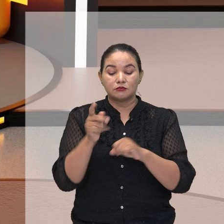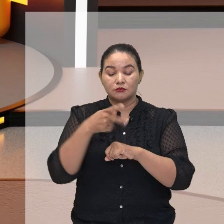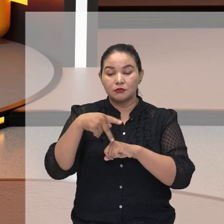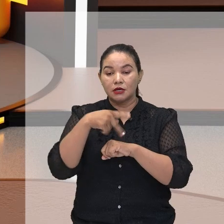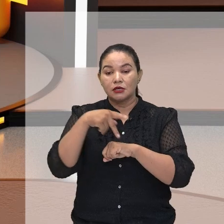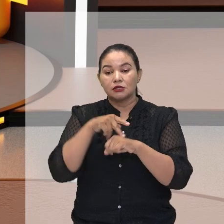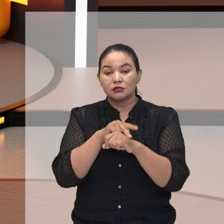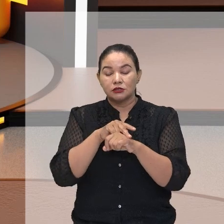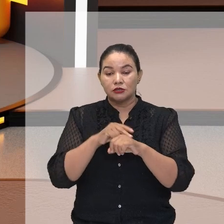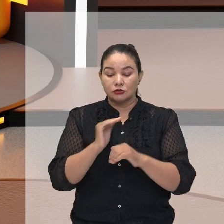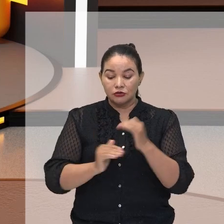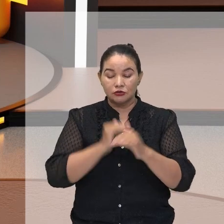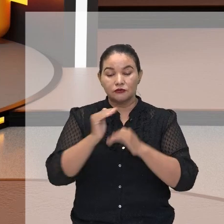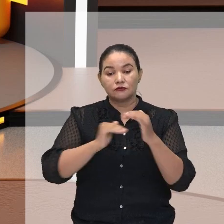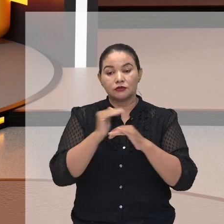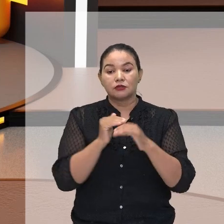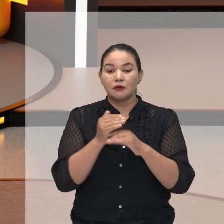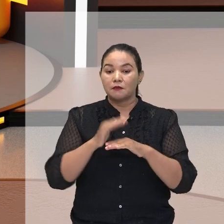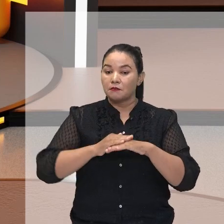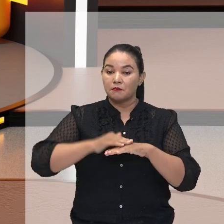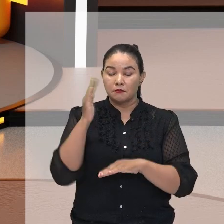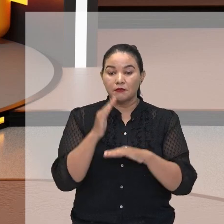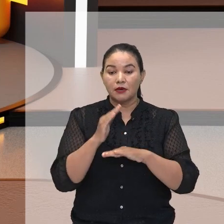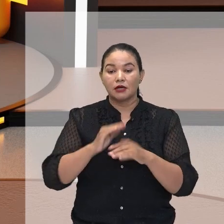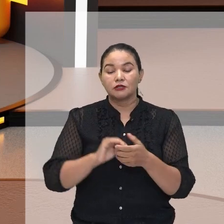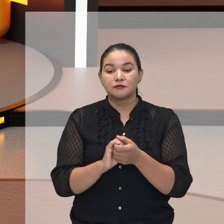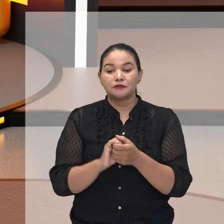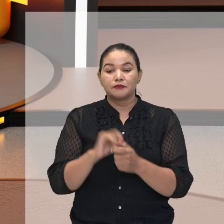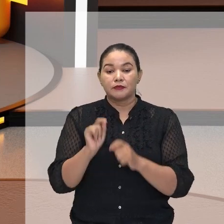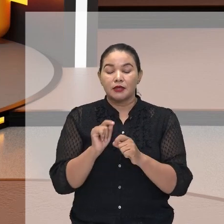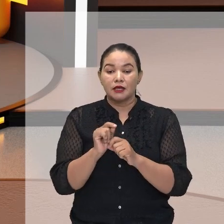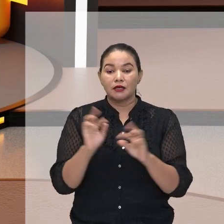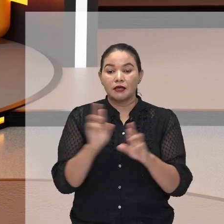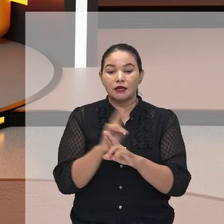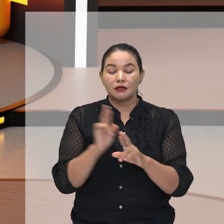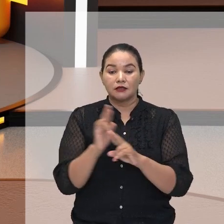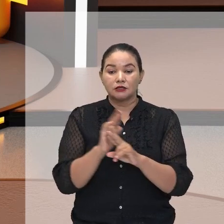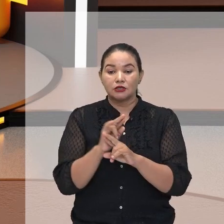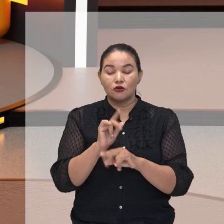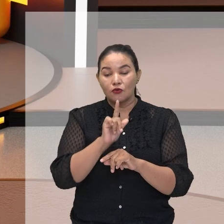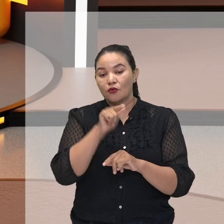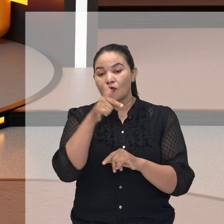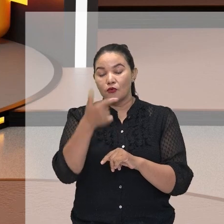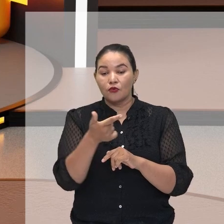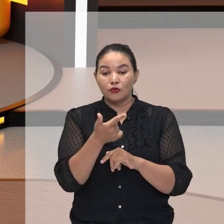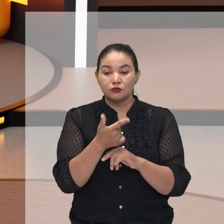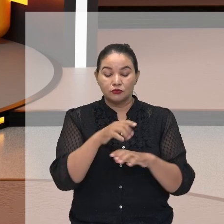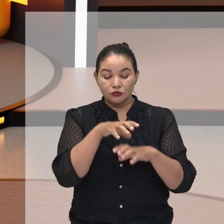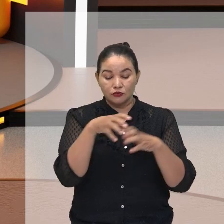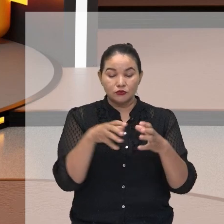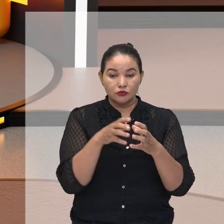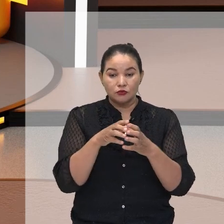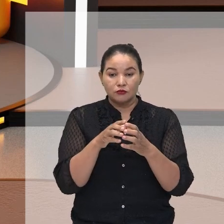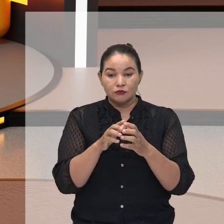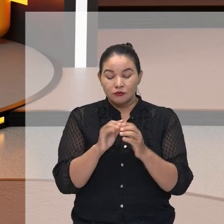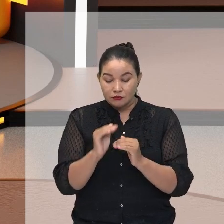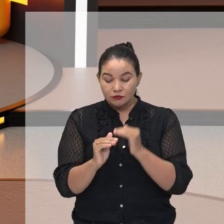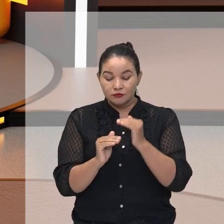começam a se desenvolver cada vez mais, saindo em relação daquele país que está nesse